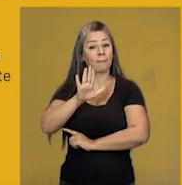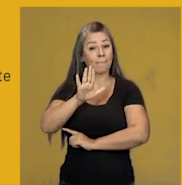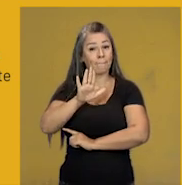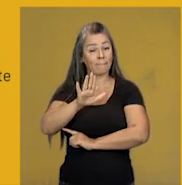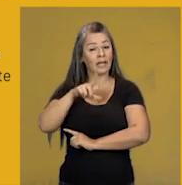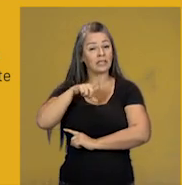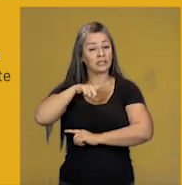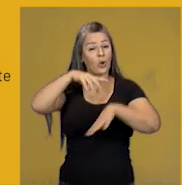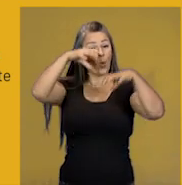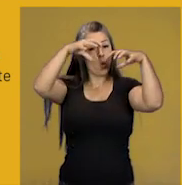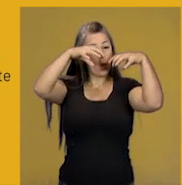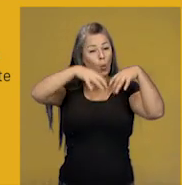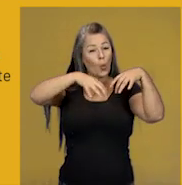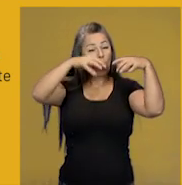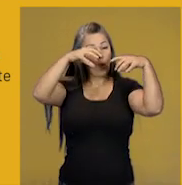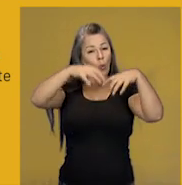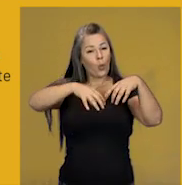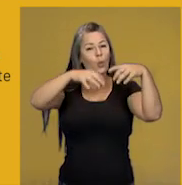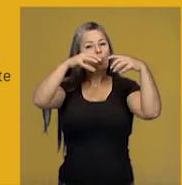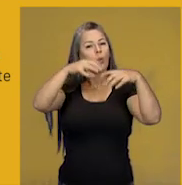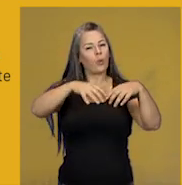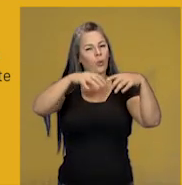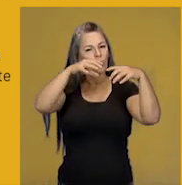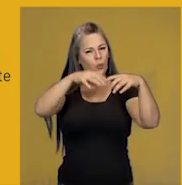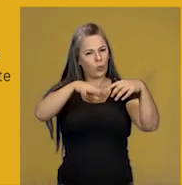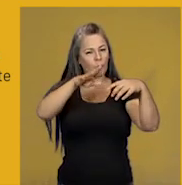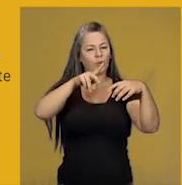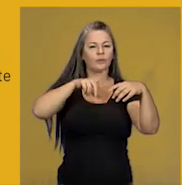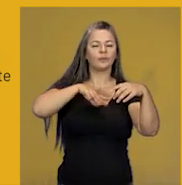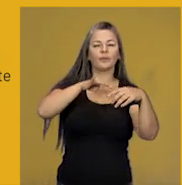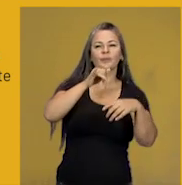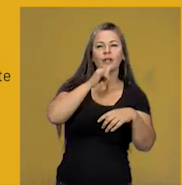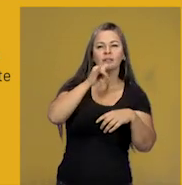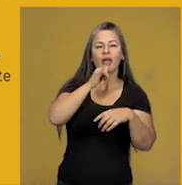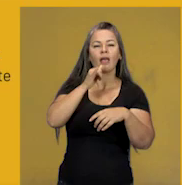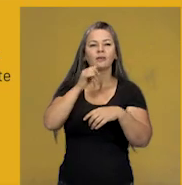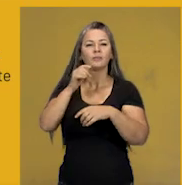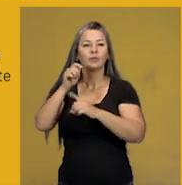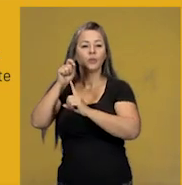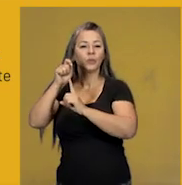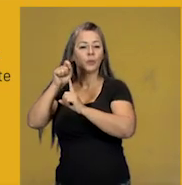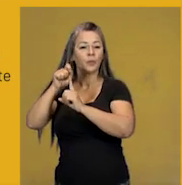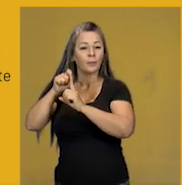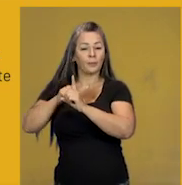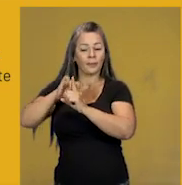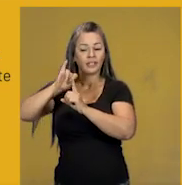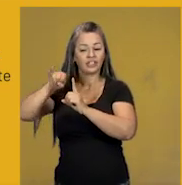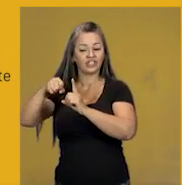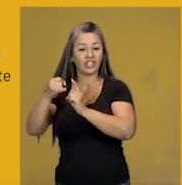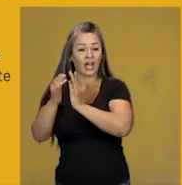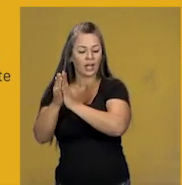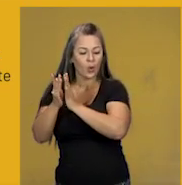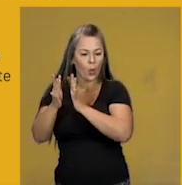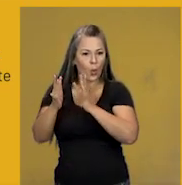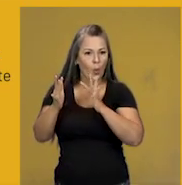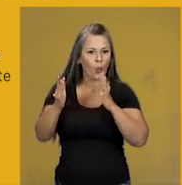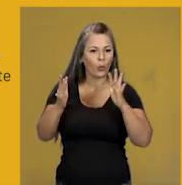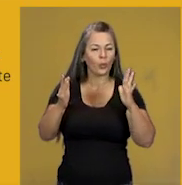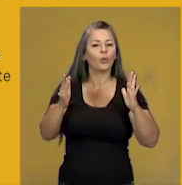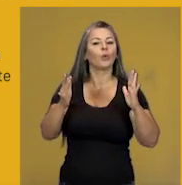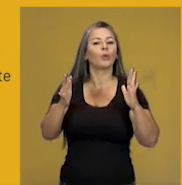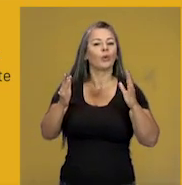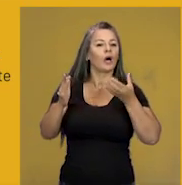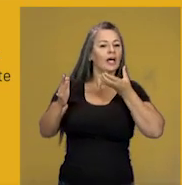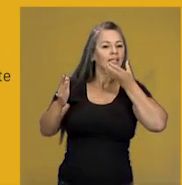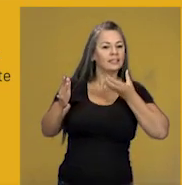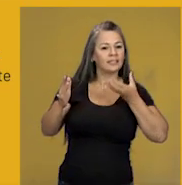clima equatorial, né? Aquele clima onde você tem chuvas ao longo do ano inteiro. Claro que tem época que você tem mais